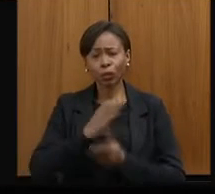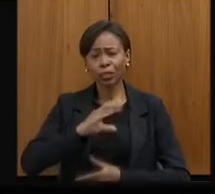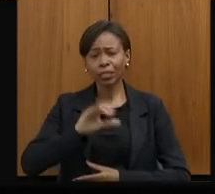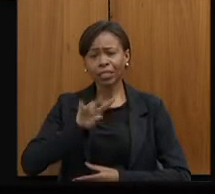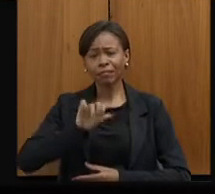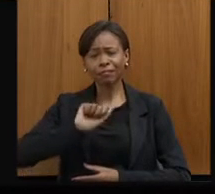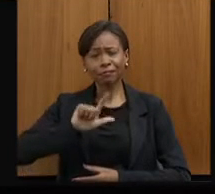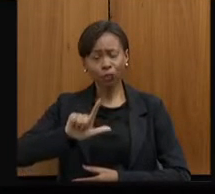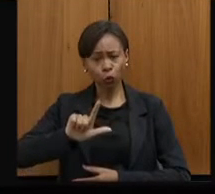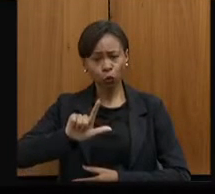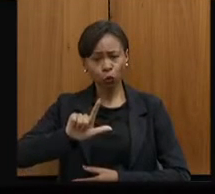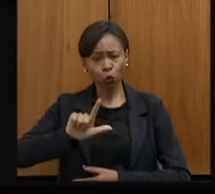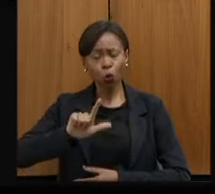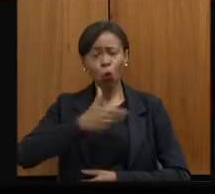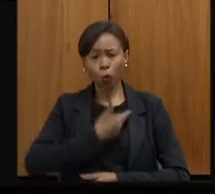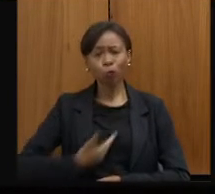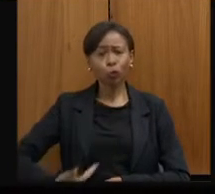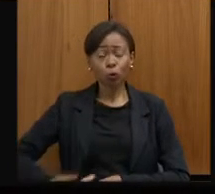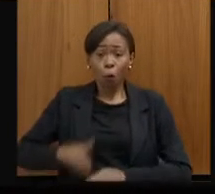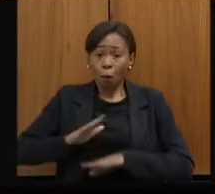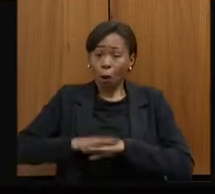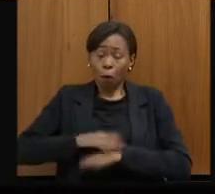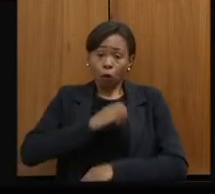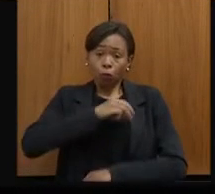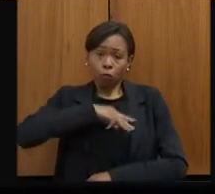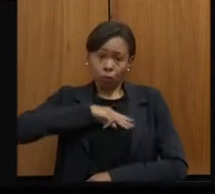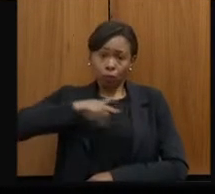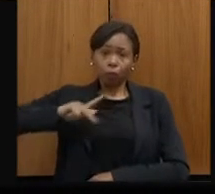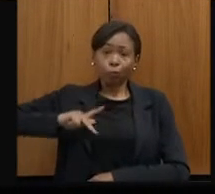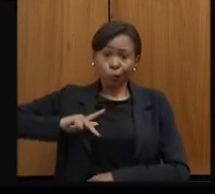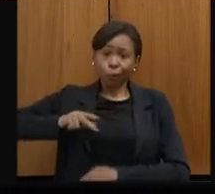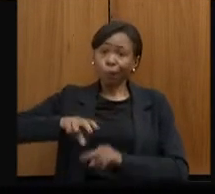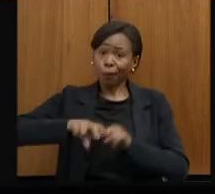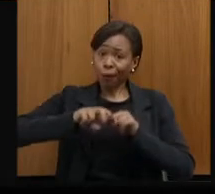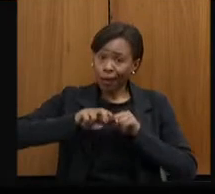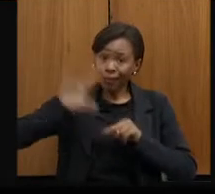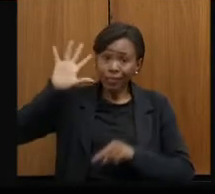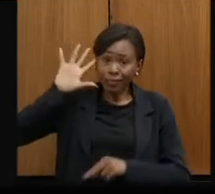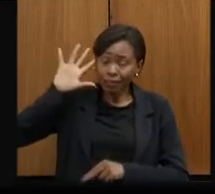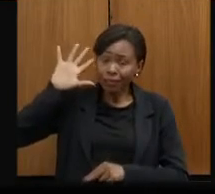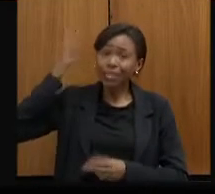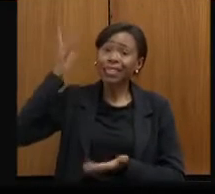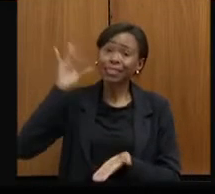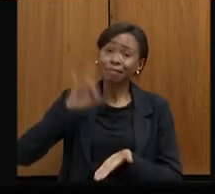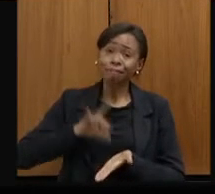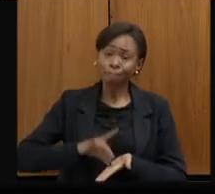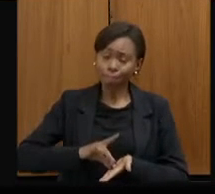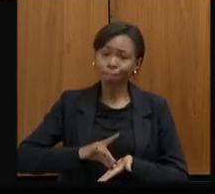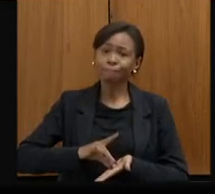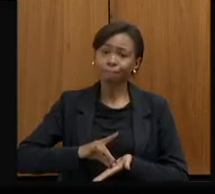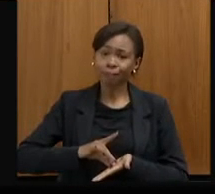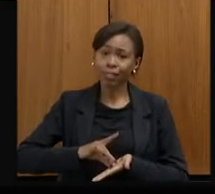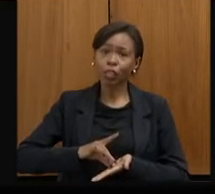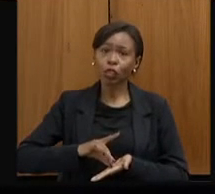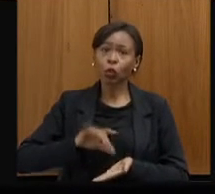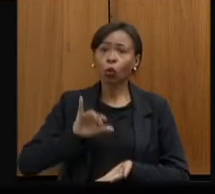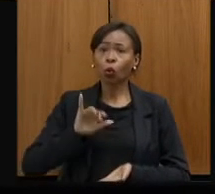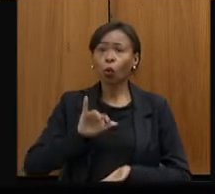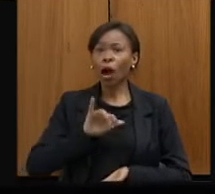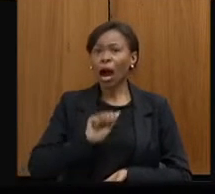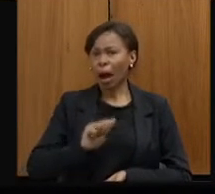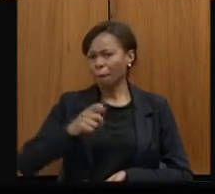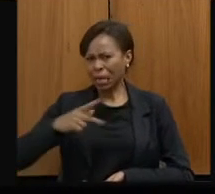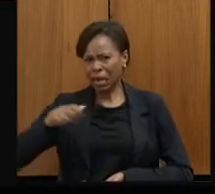promovida pelo Ministério Público por conta desse fato gerador de agressão APA ou APB,